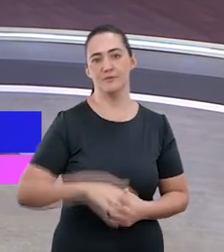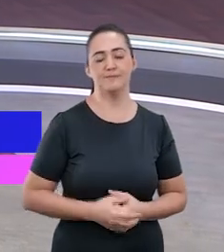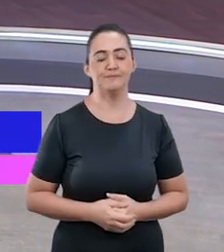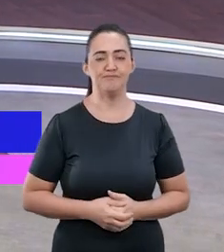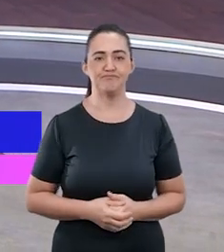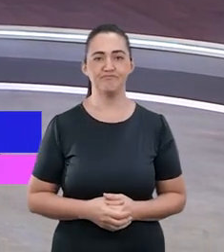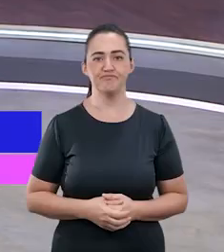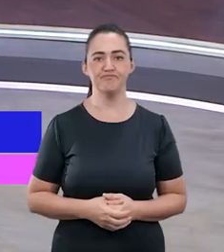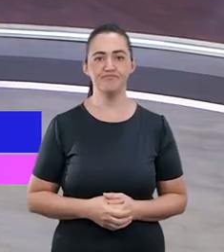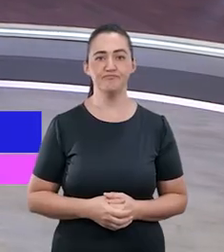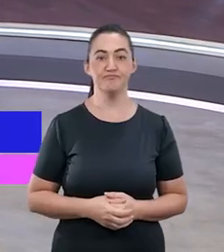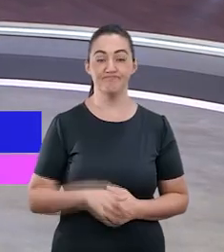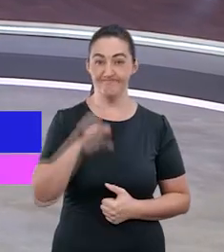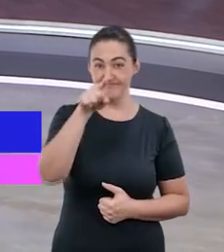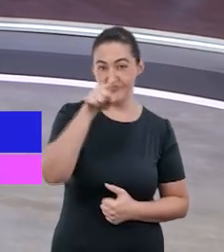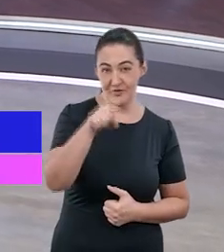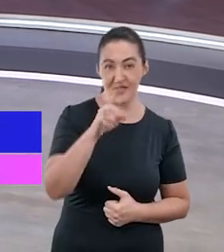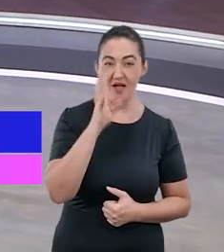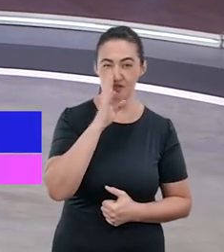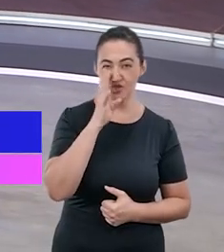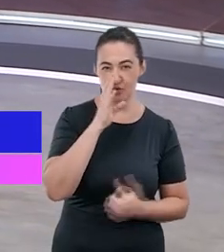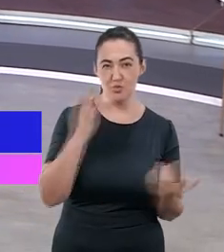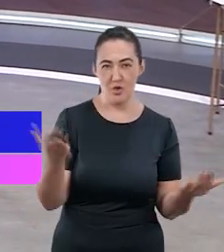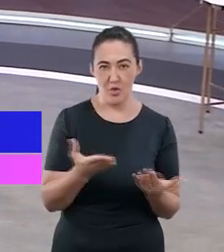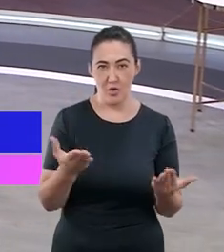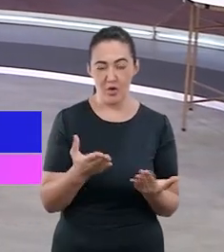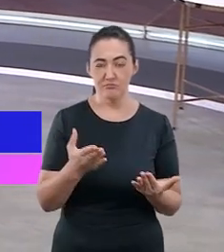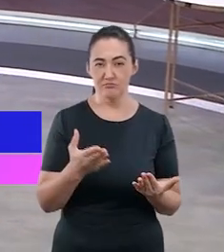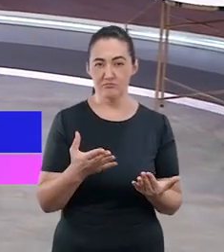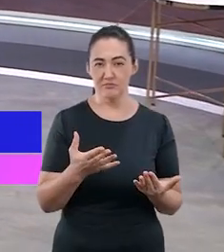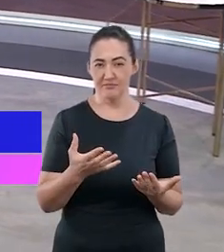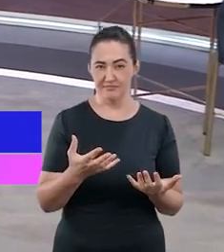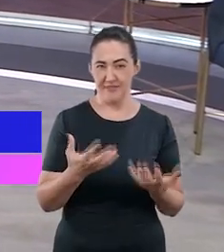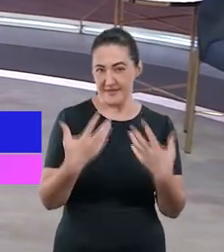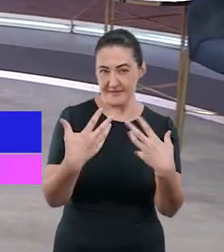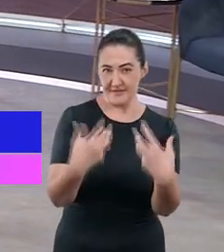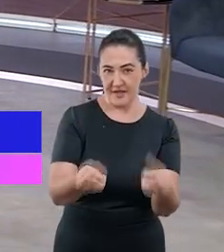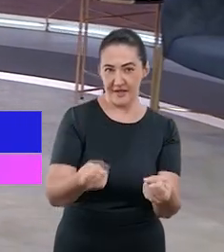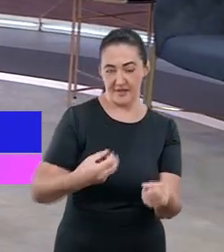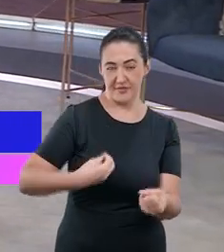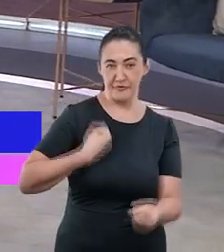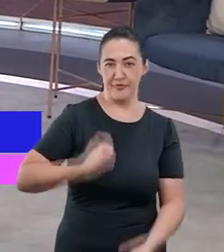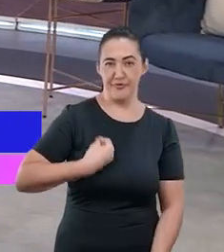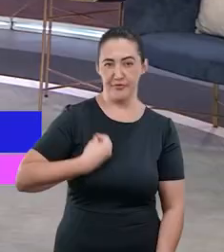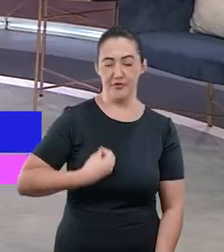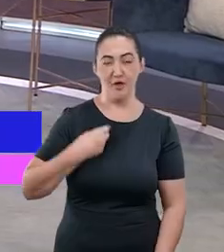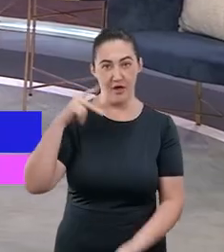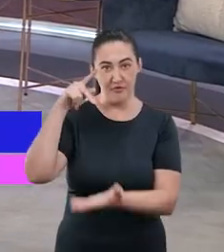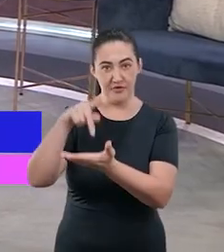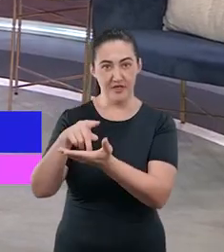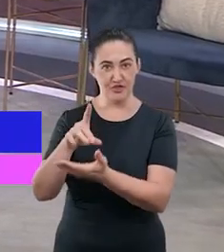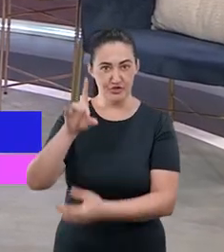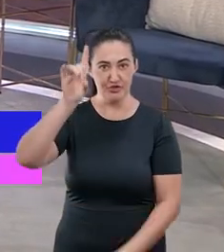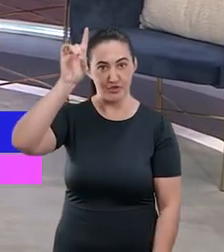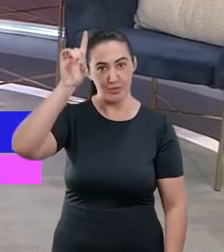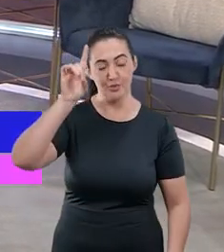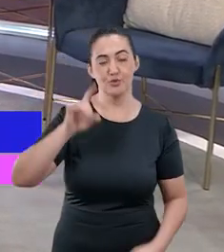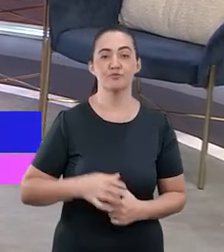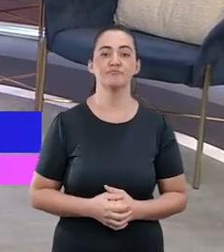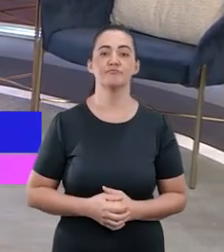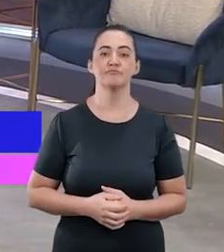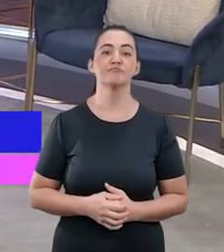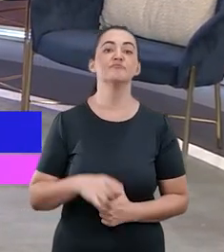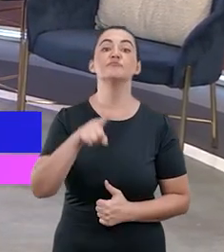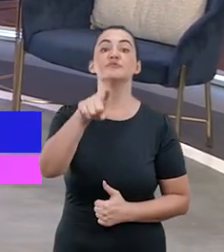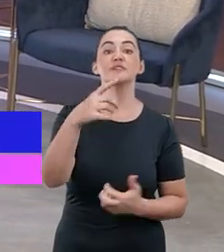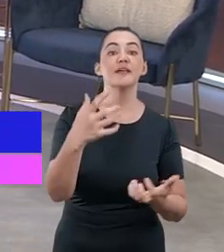Está o senhor e a senhora disposto ou disposta a viver a verdade de Deus? Você quer hoje unir-se